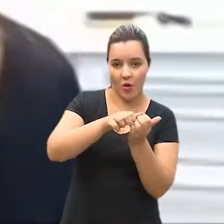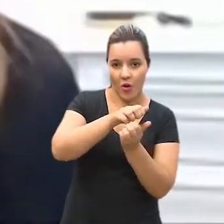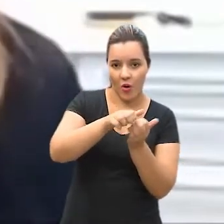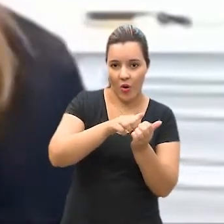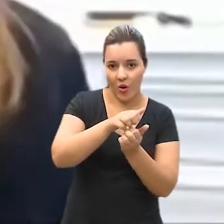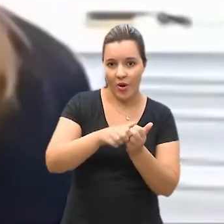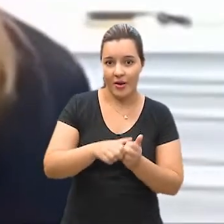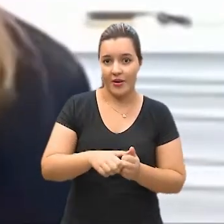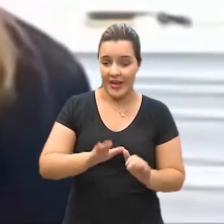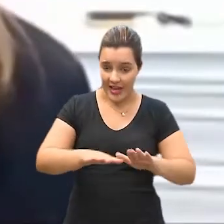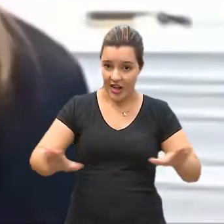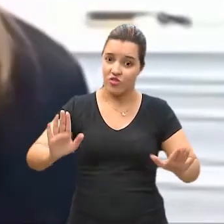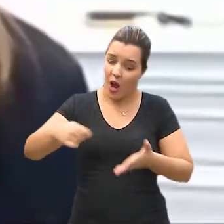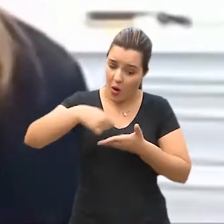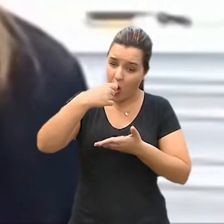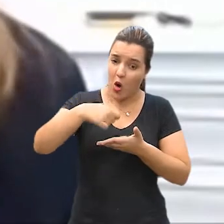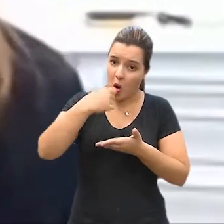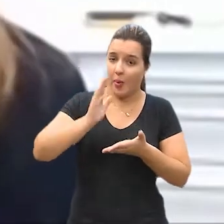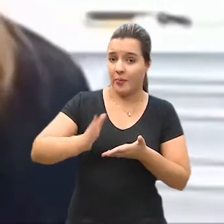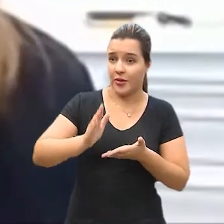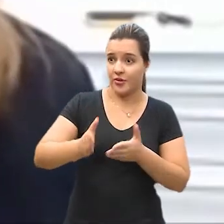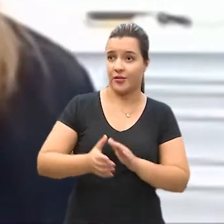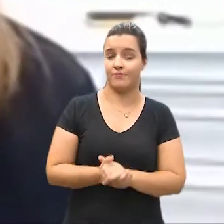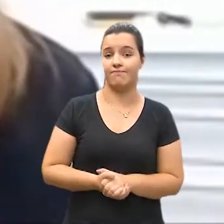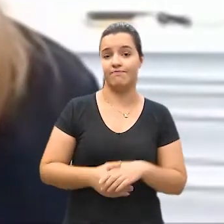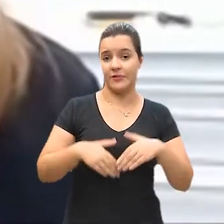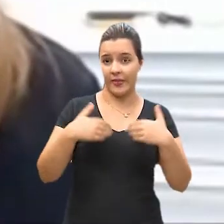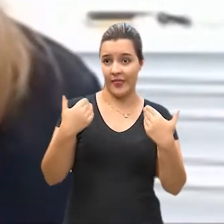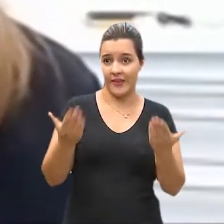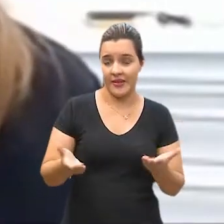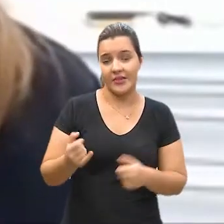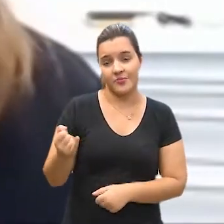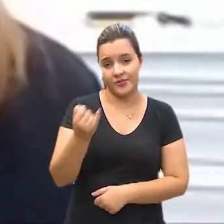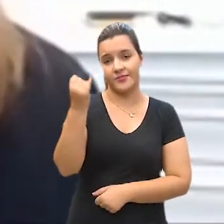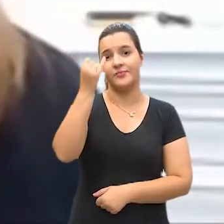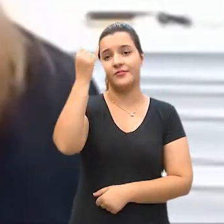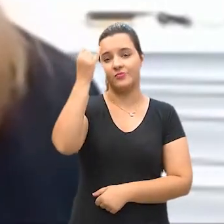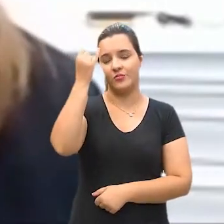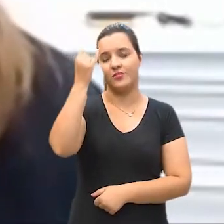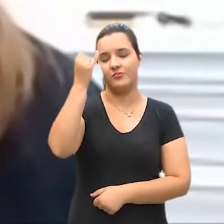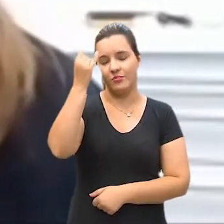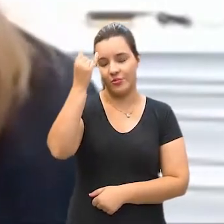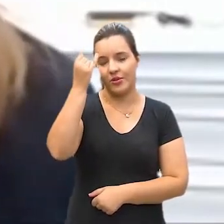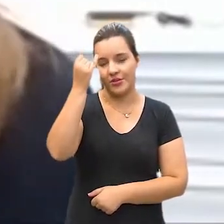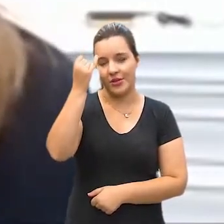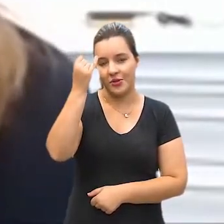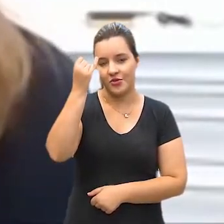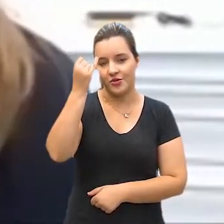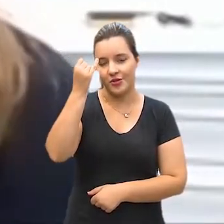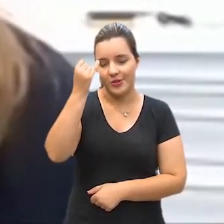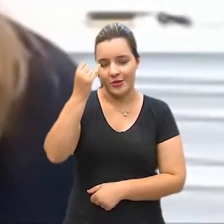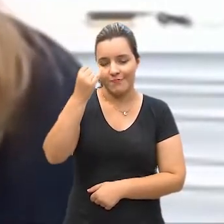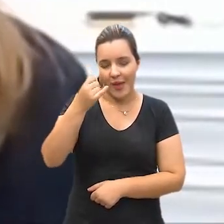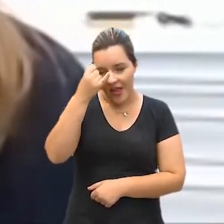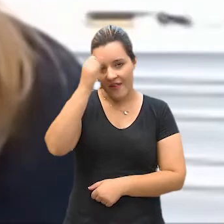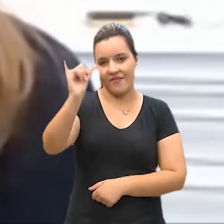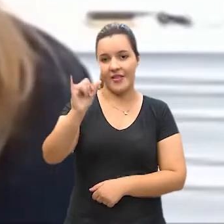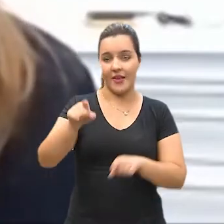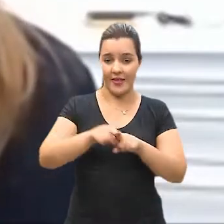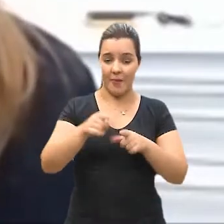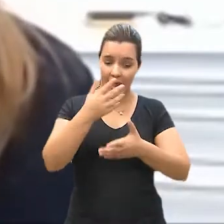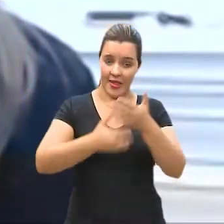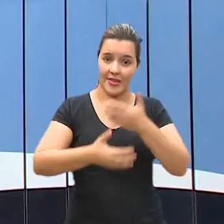2 anos a criança já come praticamente tudo. Então, é importante sim, né? E também na fala. Uhum,